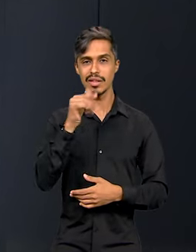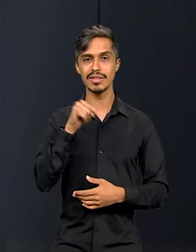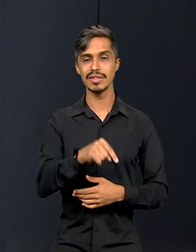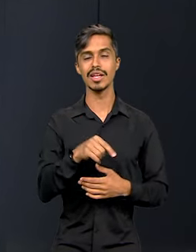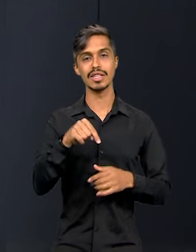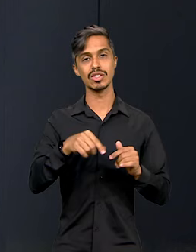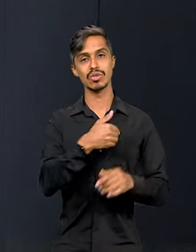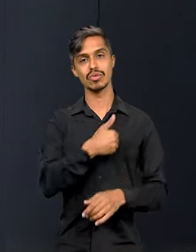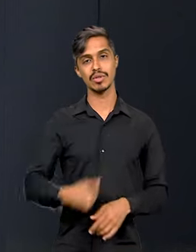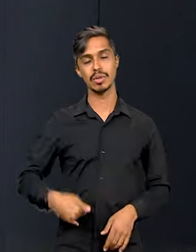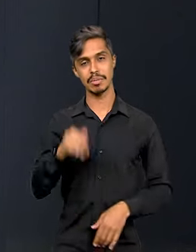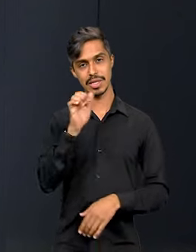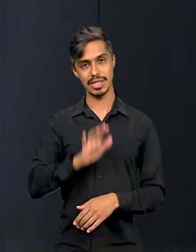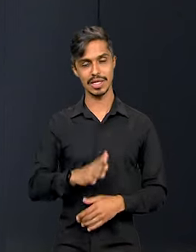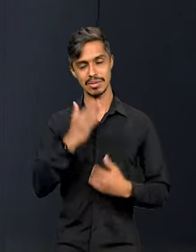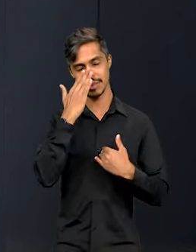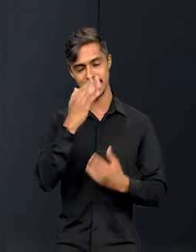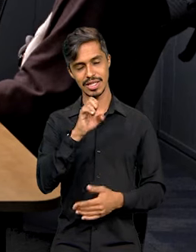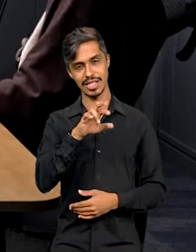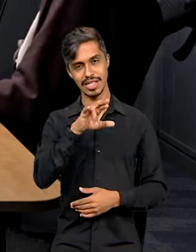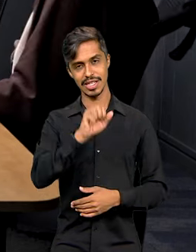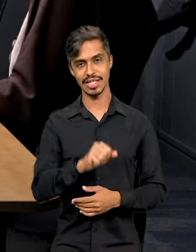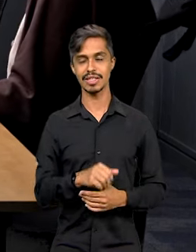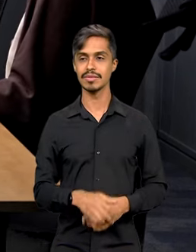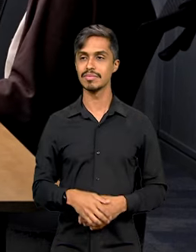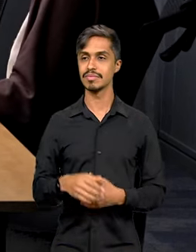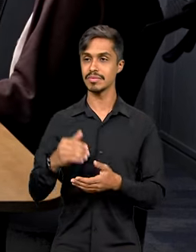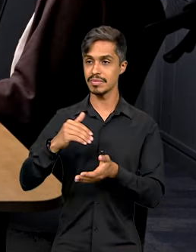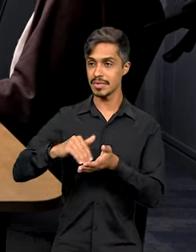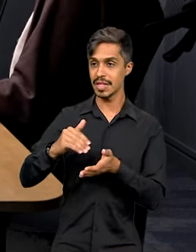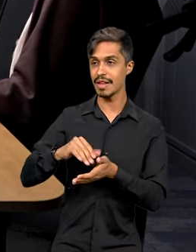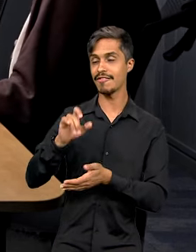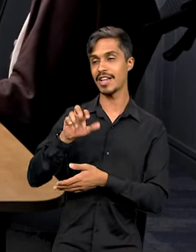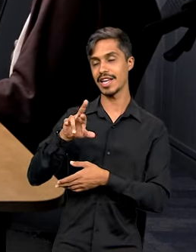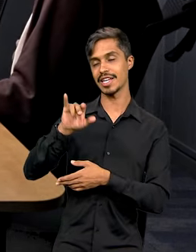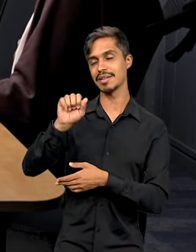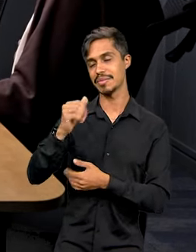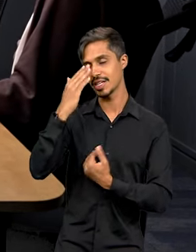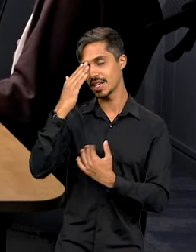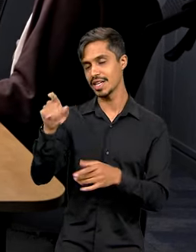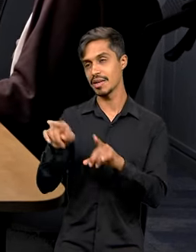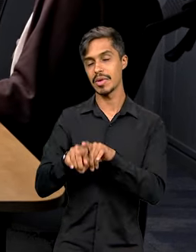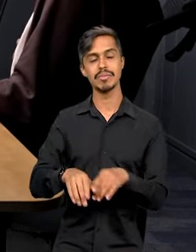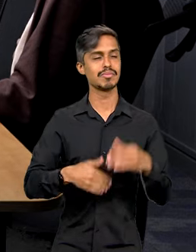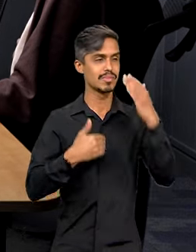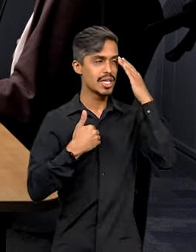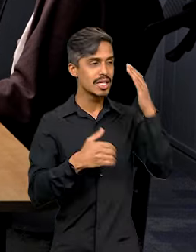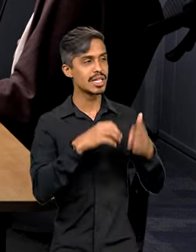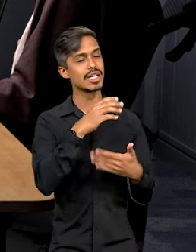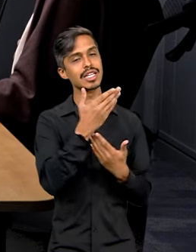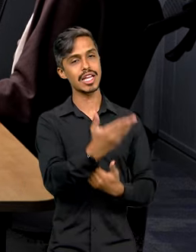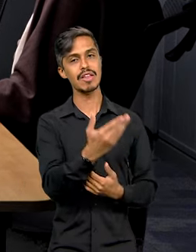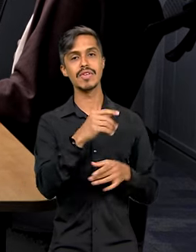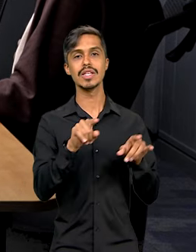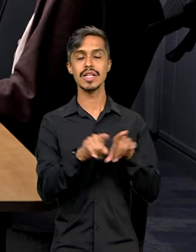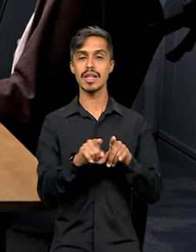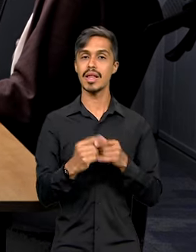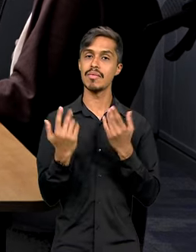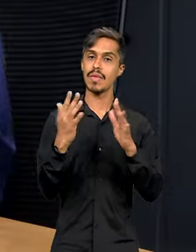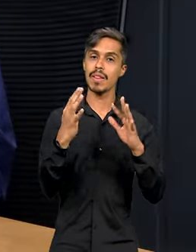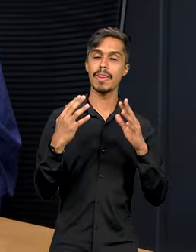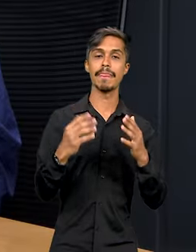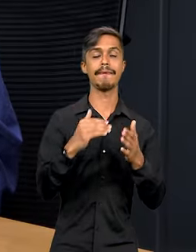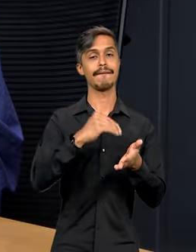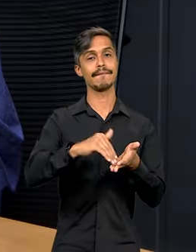governo brasileiro também muito obrigada Érica secretária Valéria obrigada também obrigada Érica agradecer a você